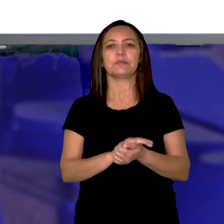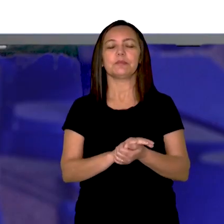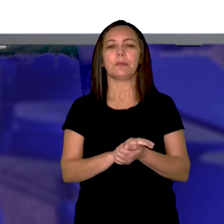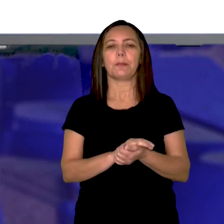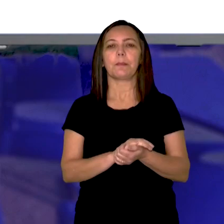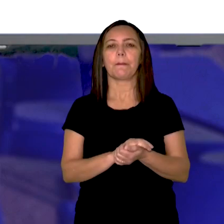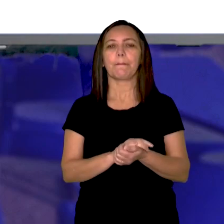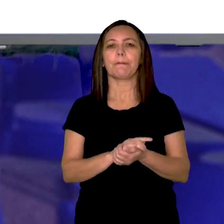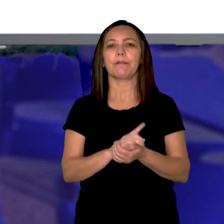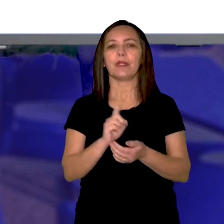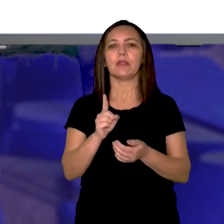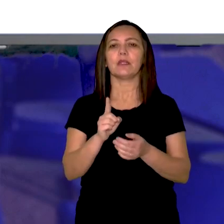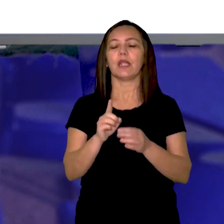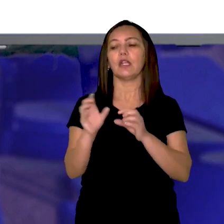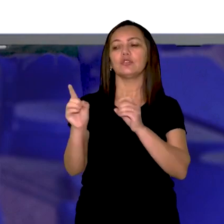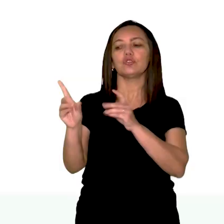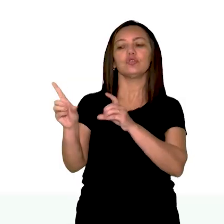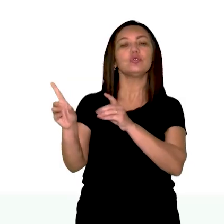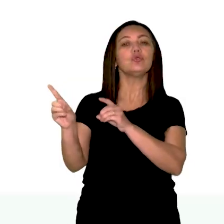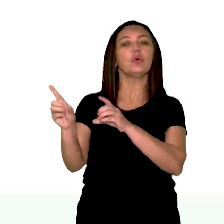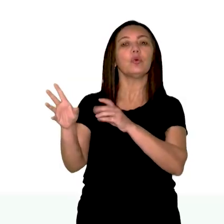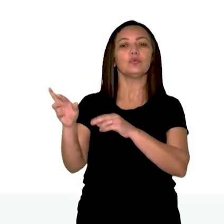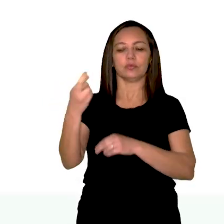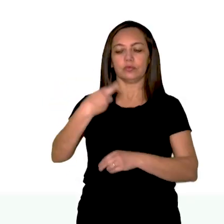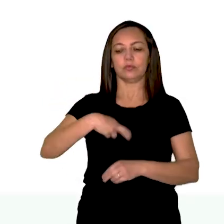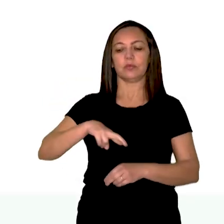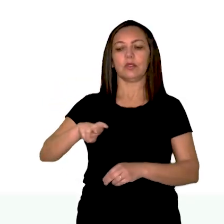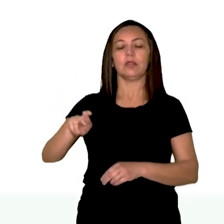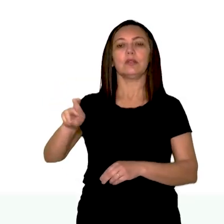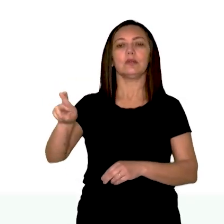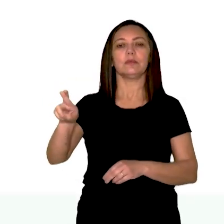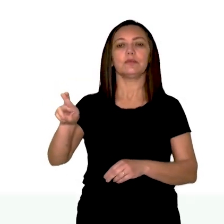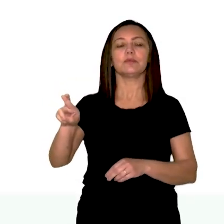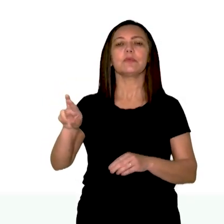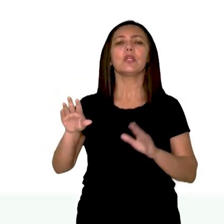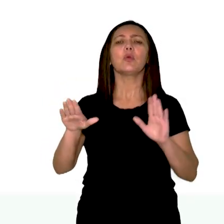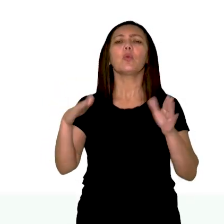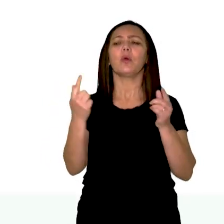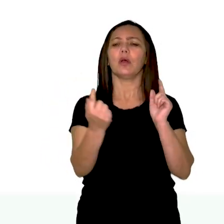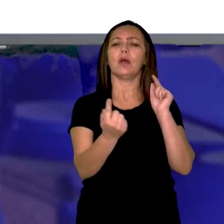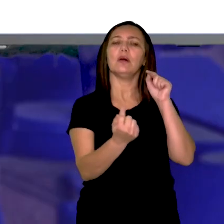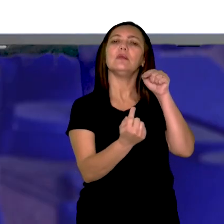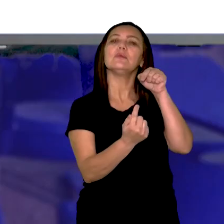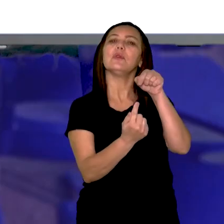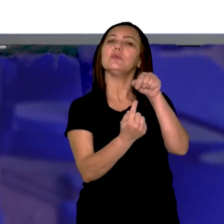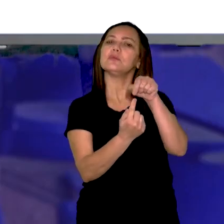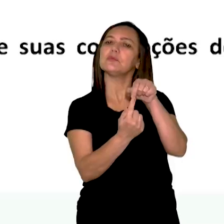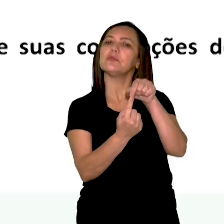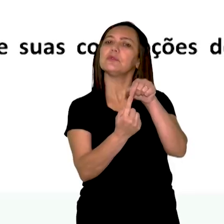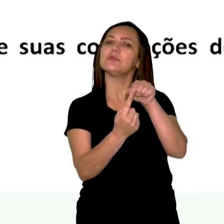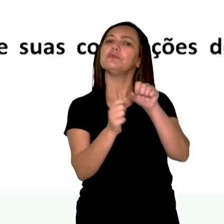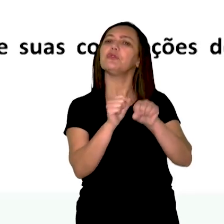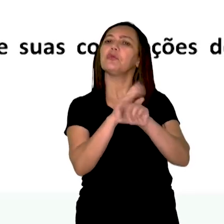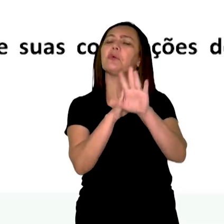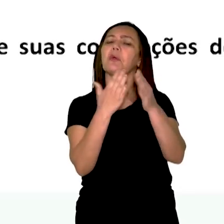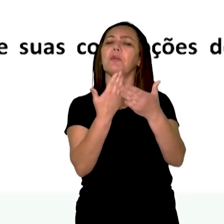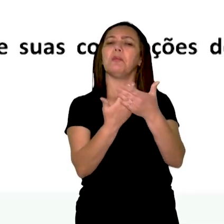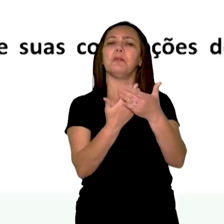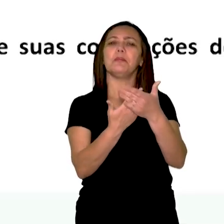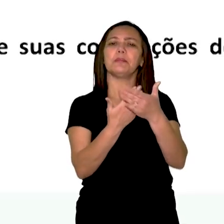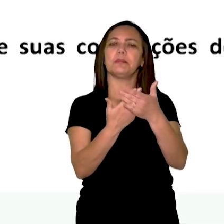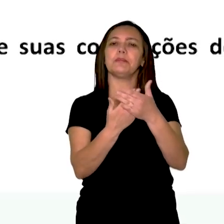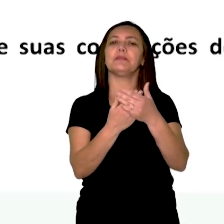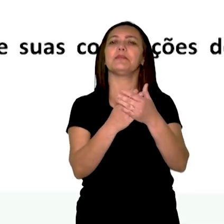que é referente às doutrinas religiosas. E qual é o objetivo específico dessa aula?